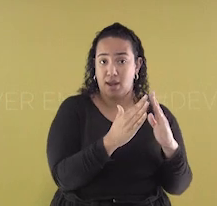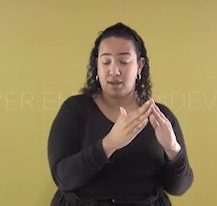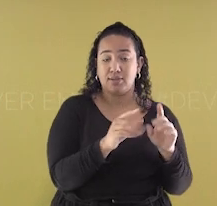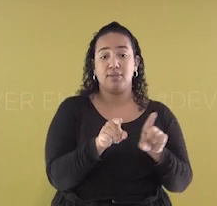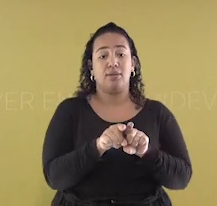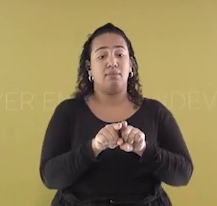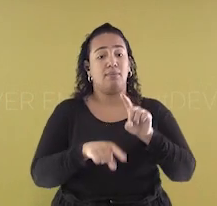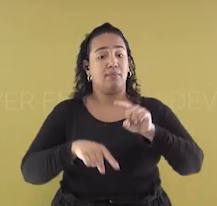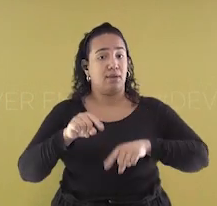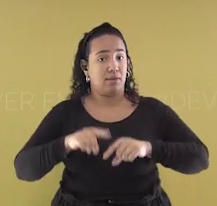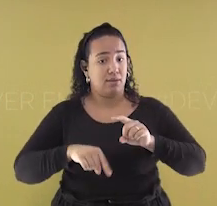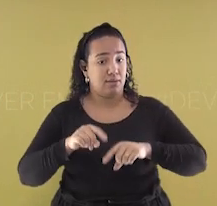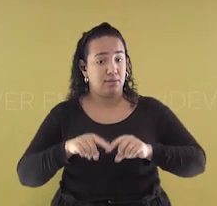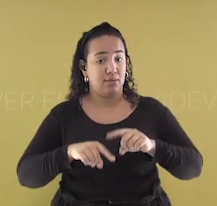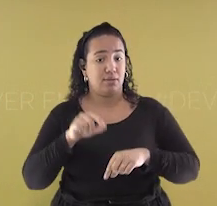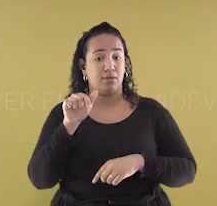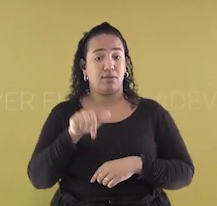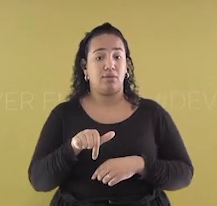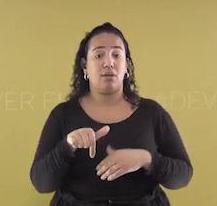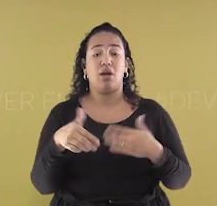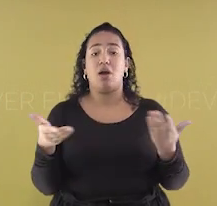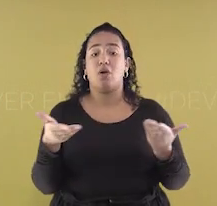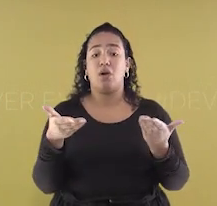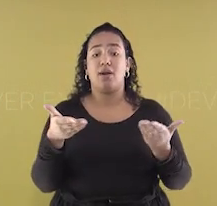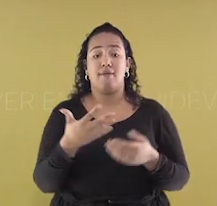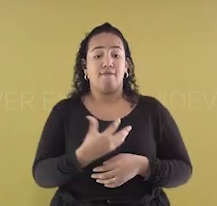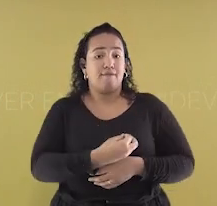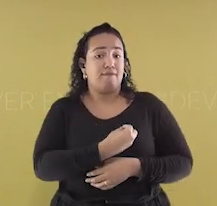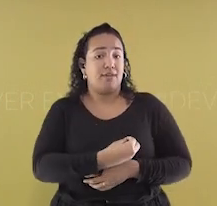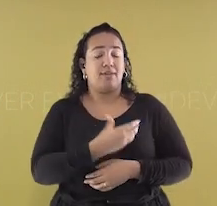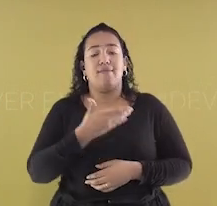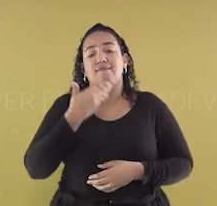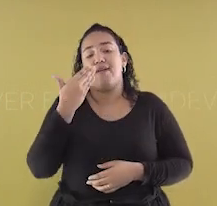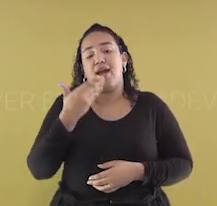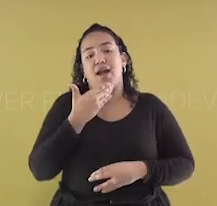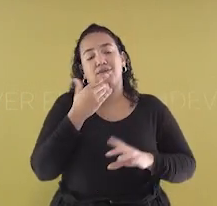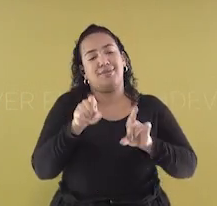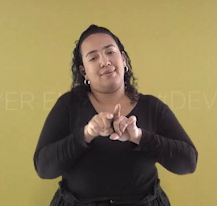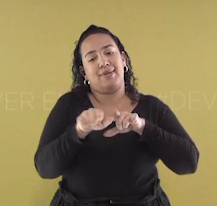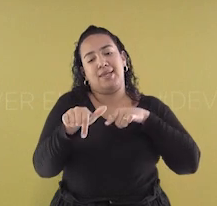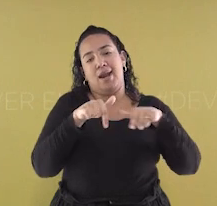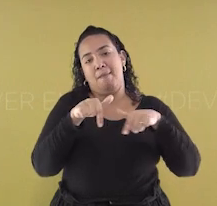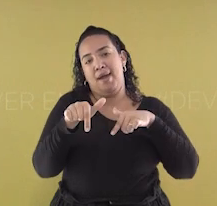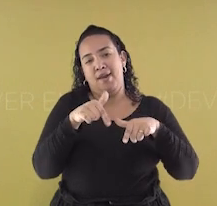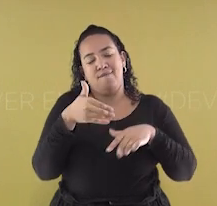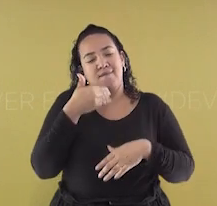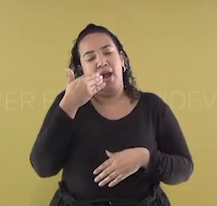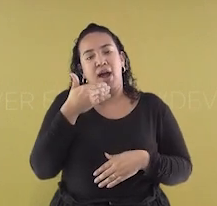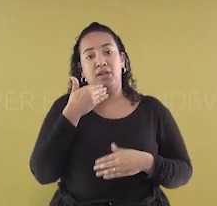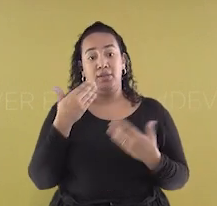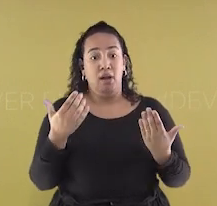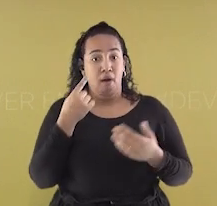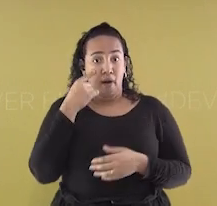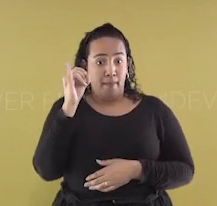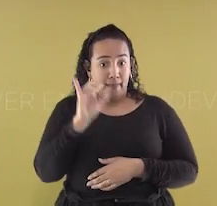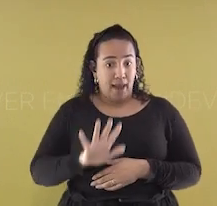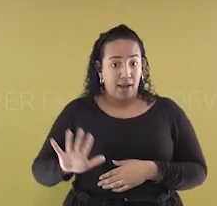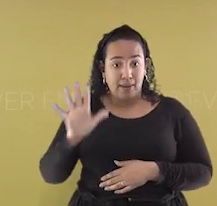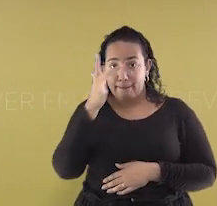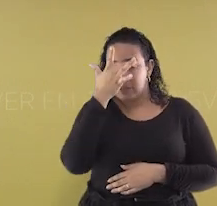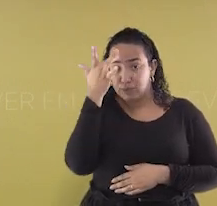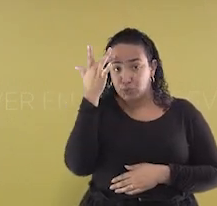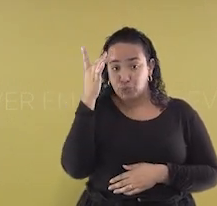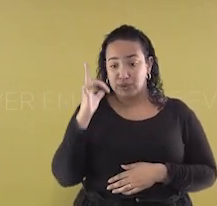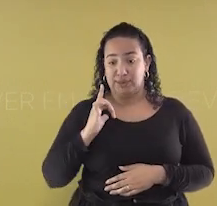e objetos que pudessem facilitar a sua vida e trabalho. Nessa imagem aqui, vocês podem perceber